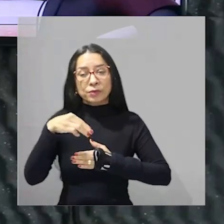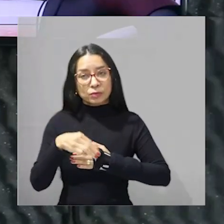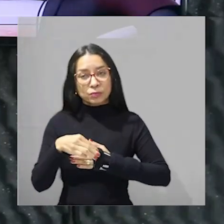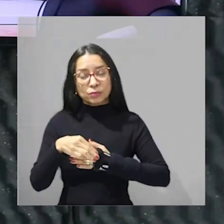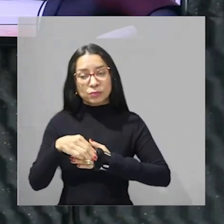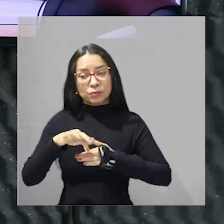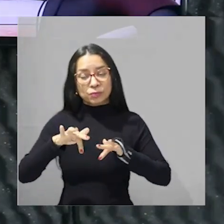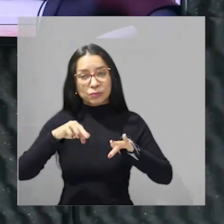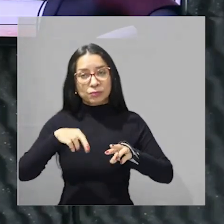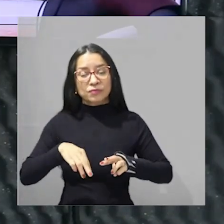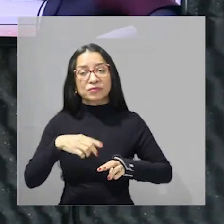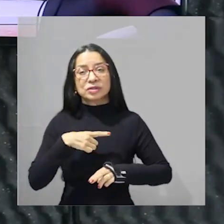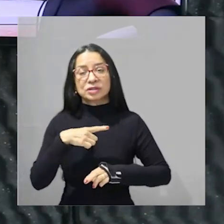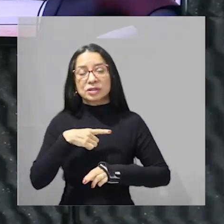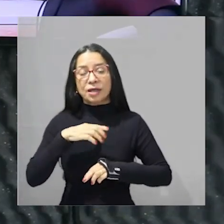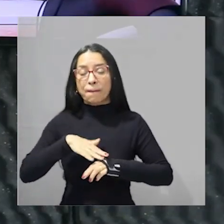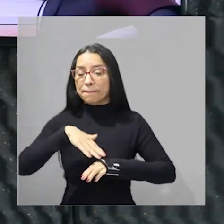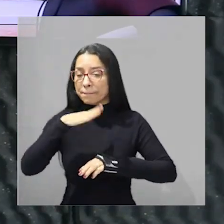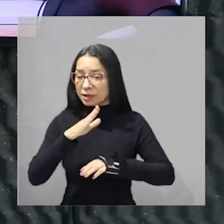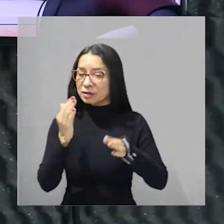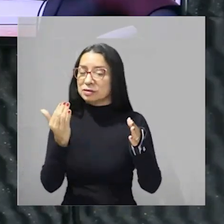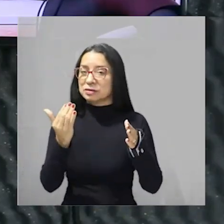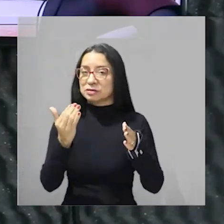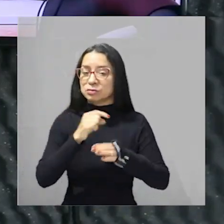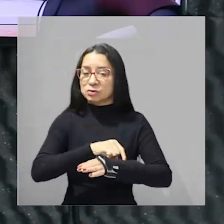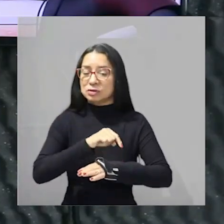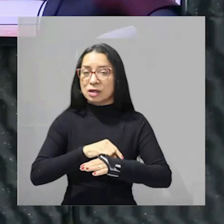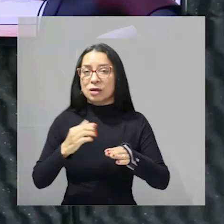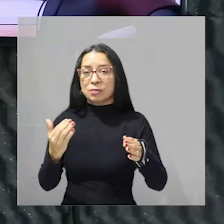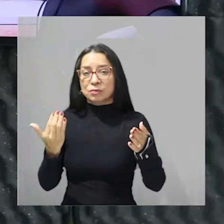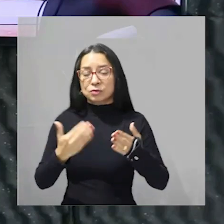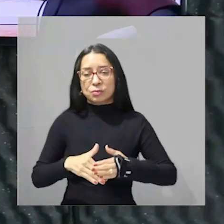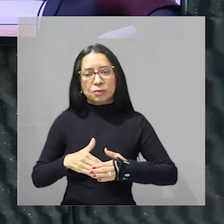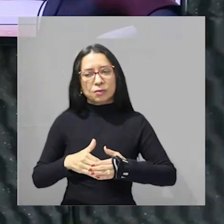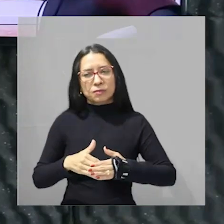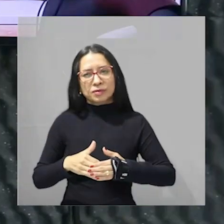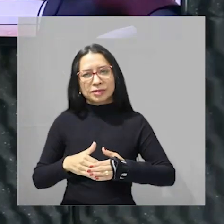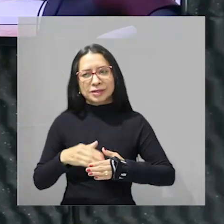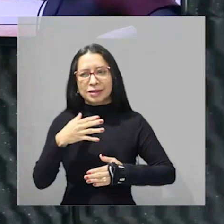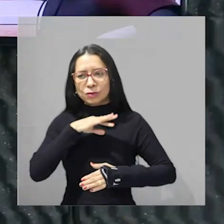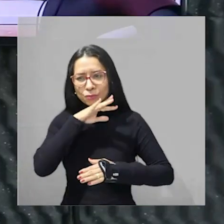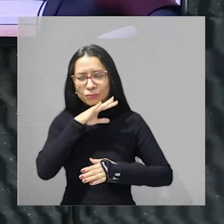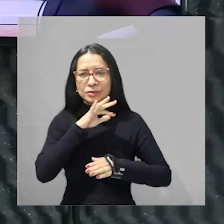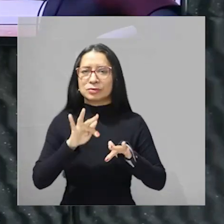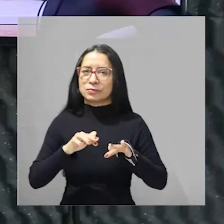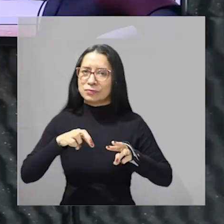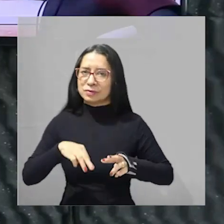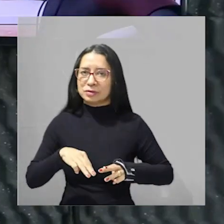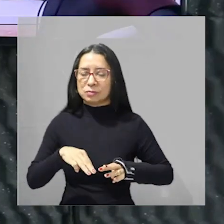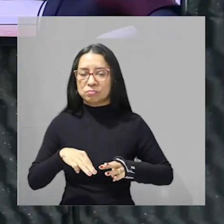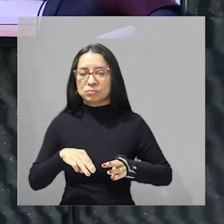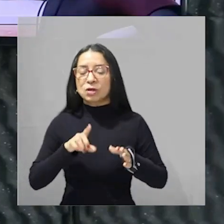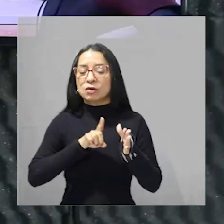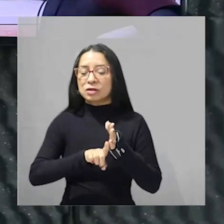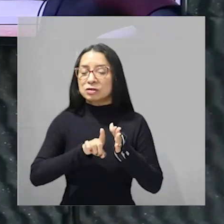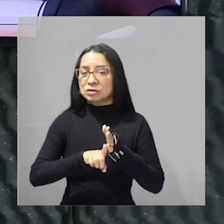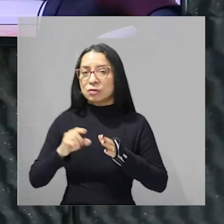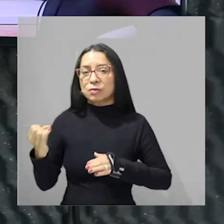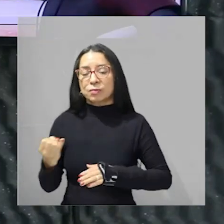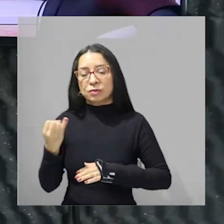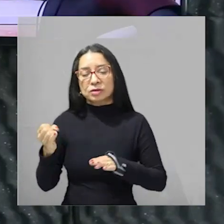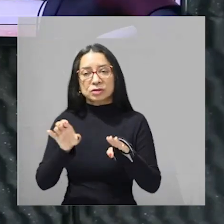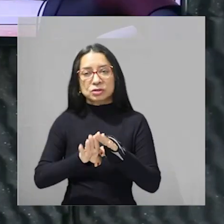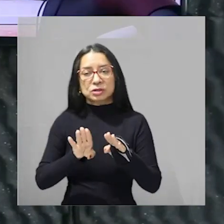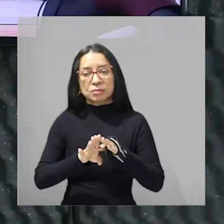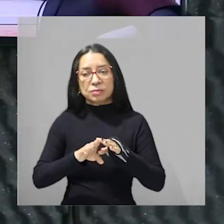final você vai ter um tempo a mais, né, de prova que pode te prejudicar no final, né? Outra questão muito importante é que quando você lê o comando da